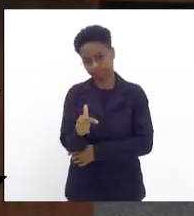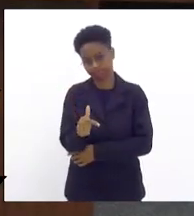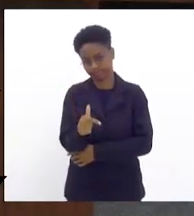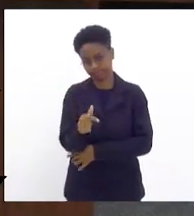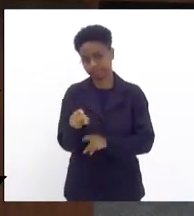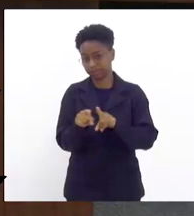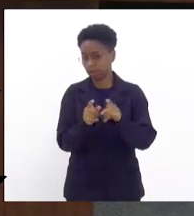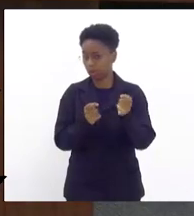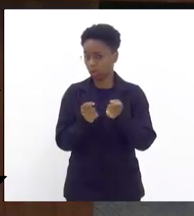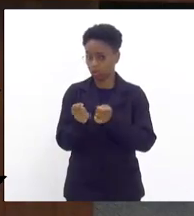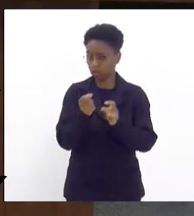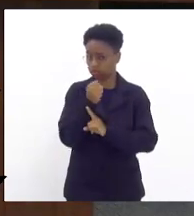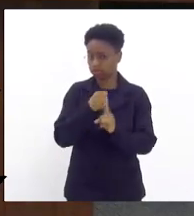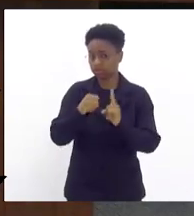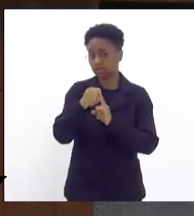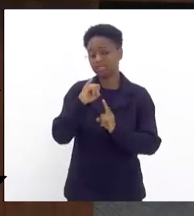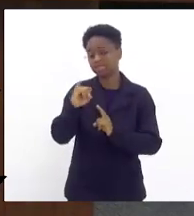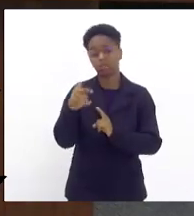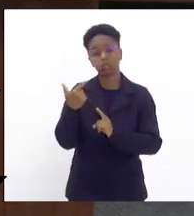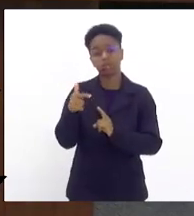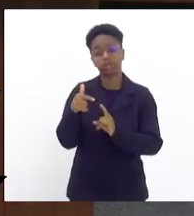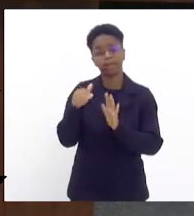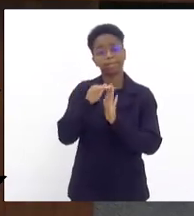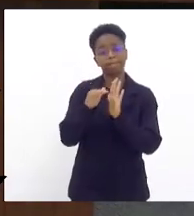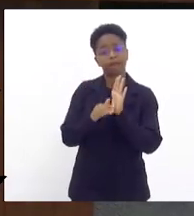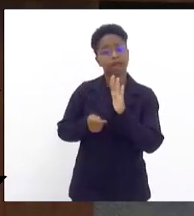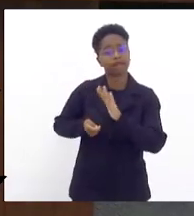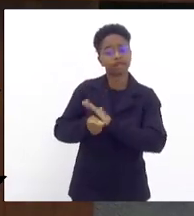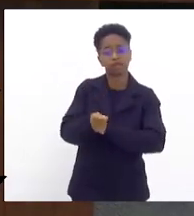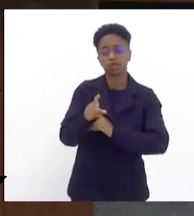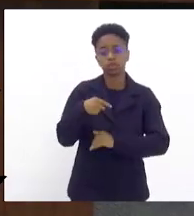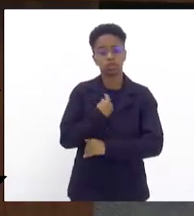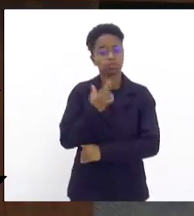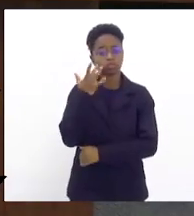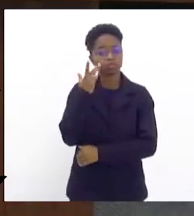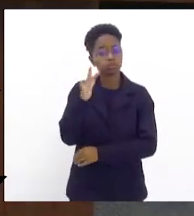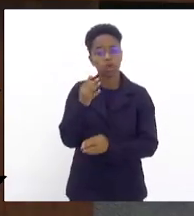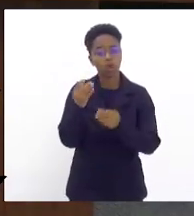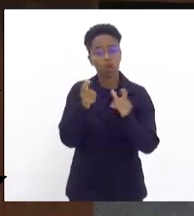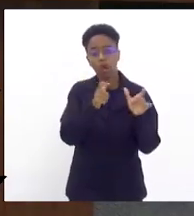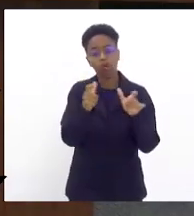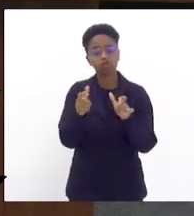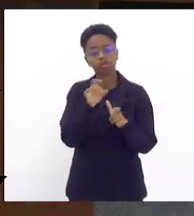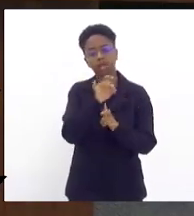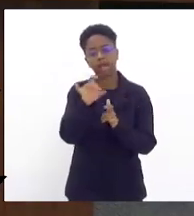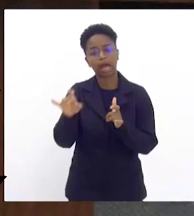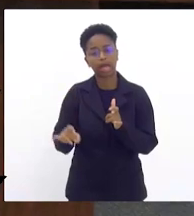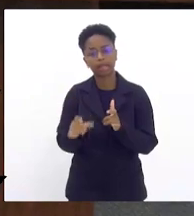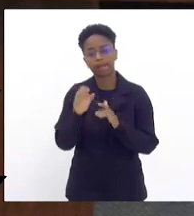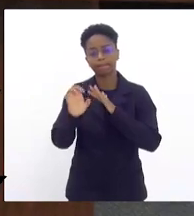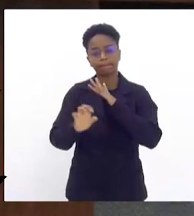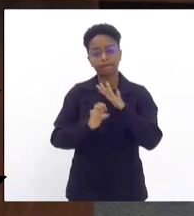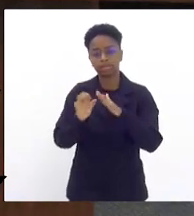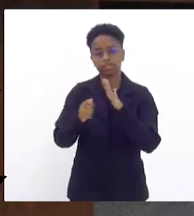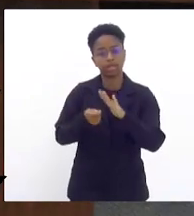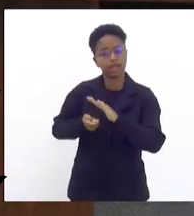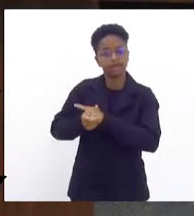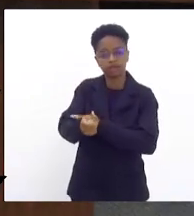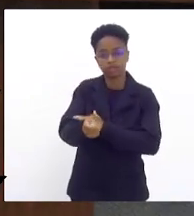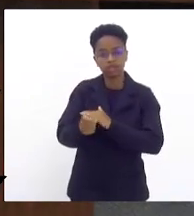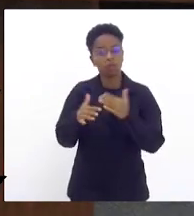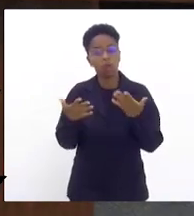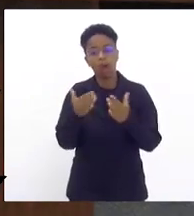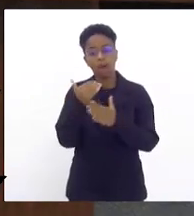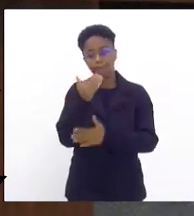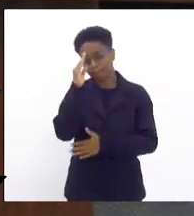controle social sem plano de investimentos. A gente não sabe onde cada uma dessas empresas vai investir, quais são as prioridades de investimento e